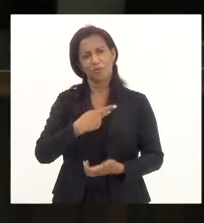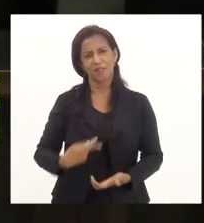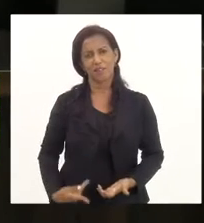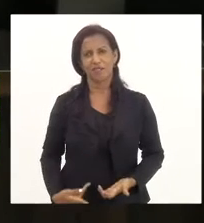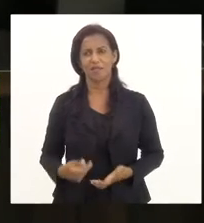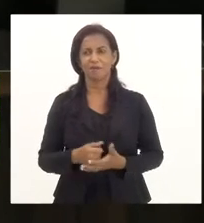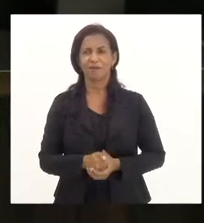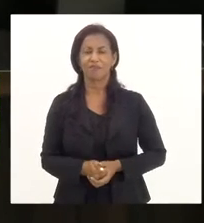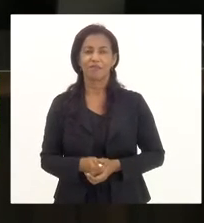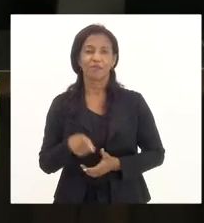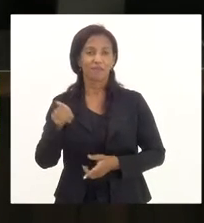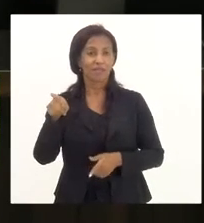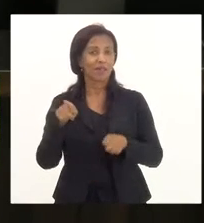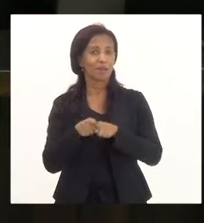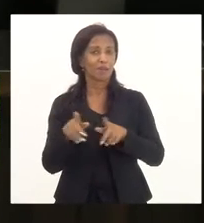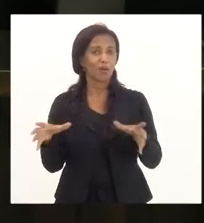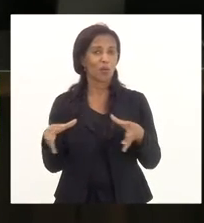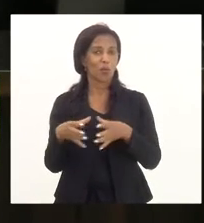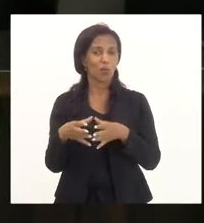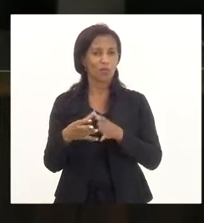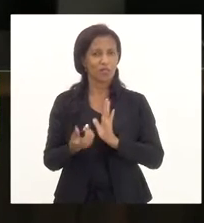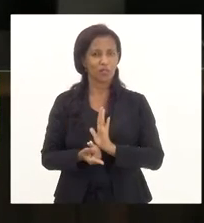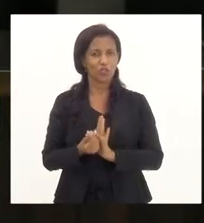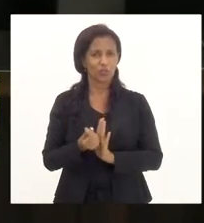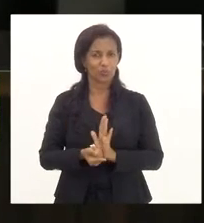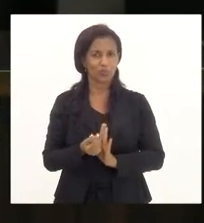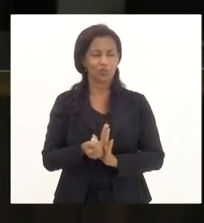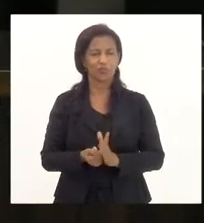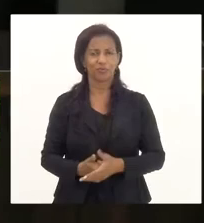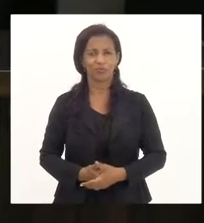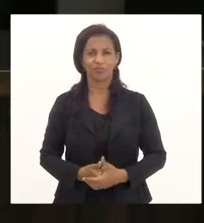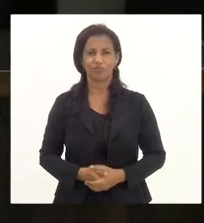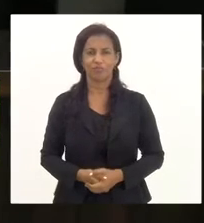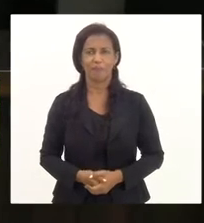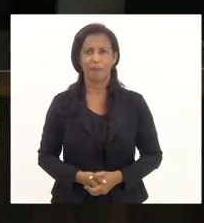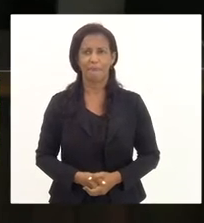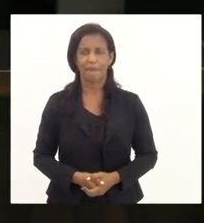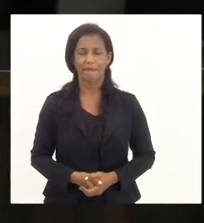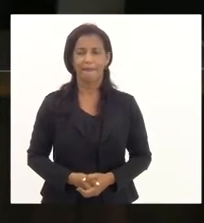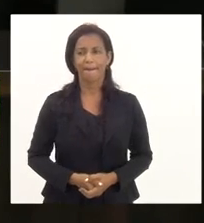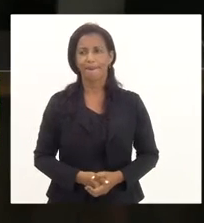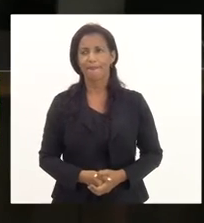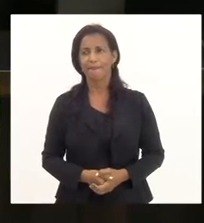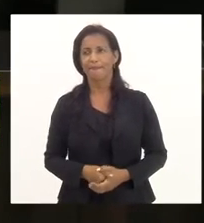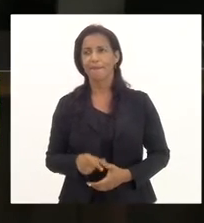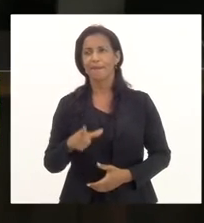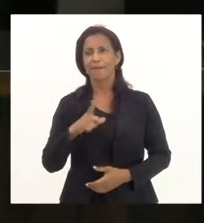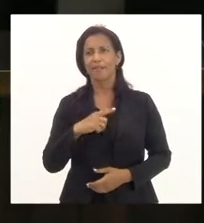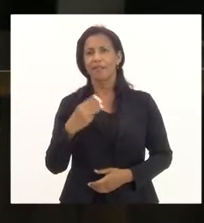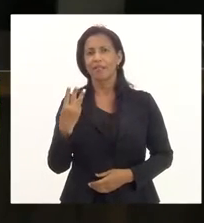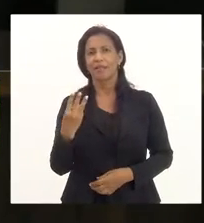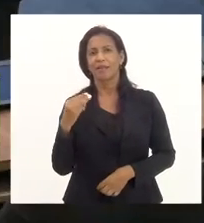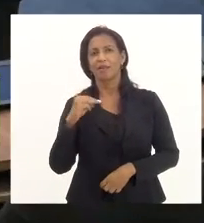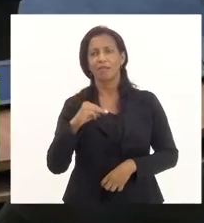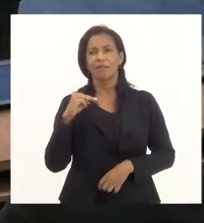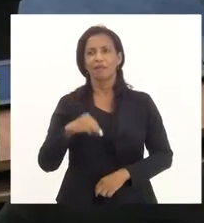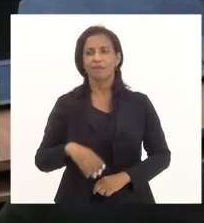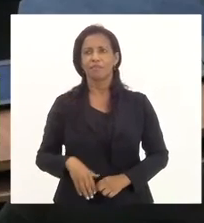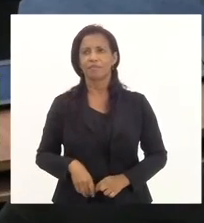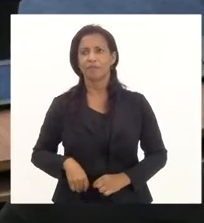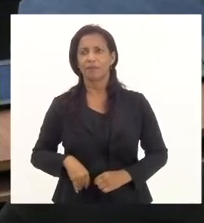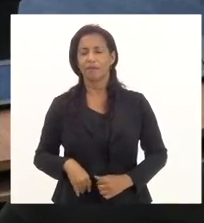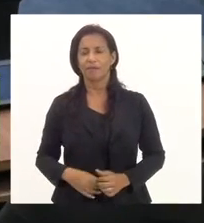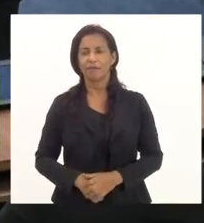porque a senhora também é da comissão de tributação por favor sua ascendência dispõe de 3 minutos